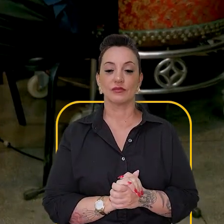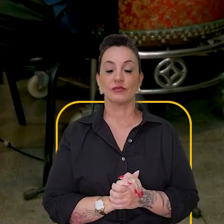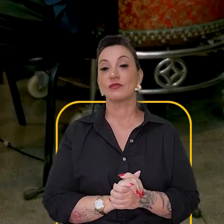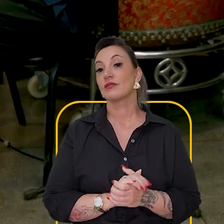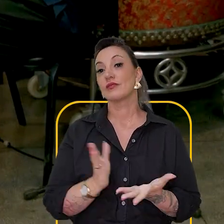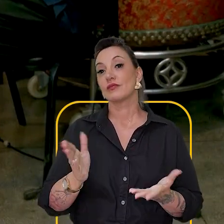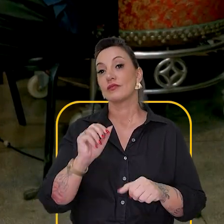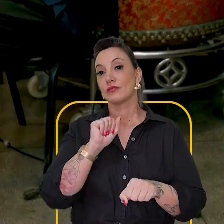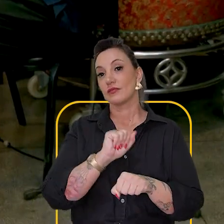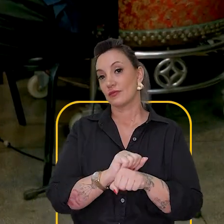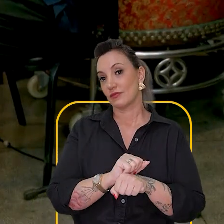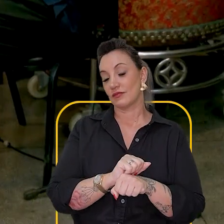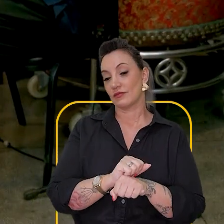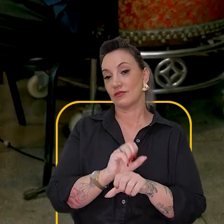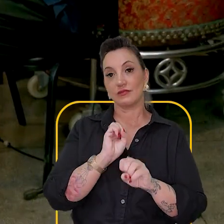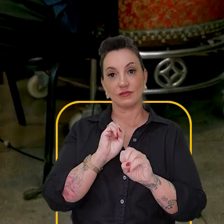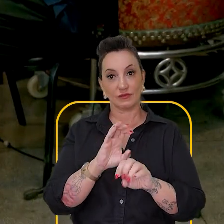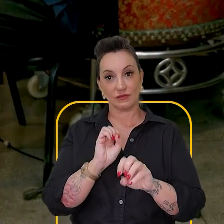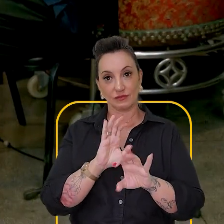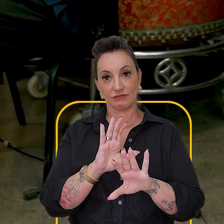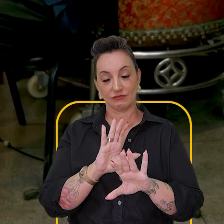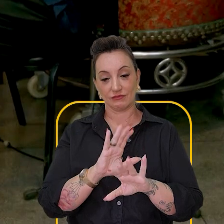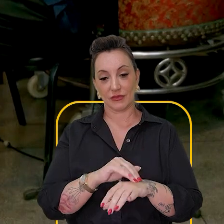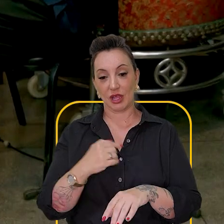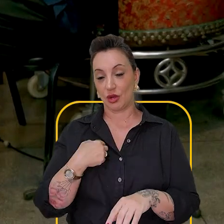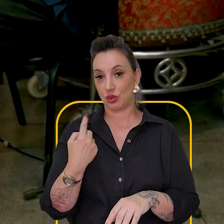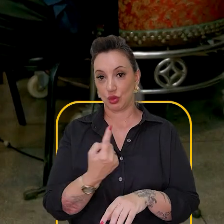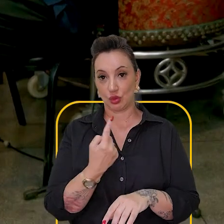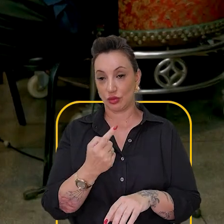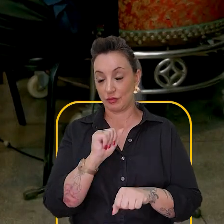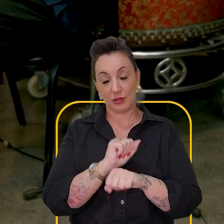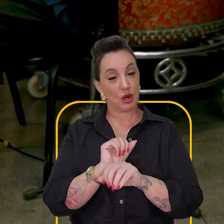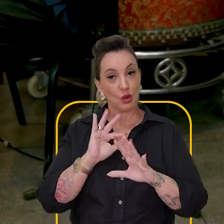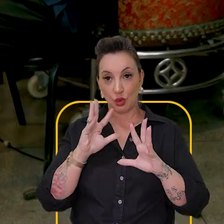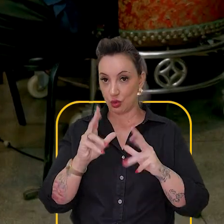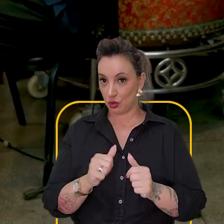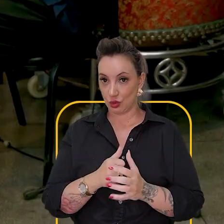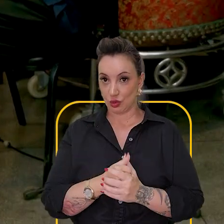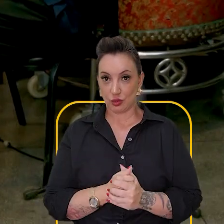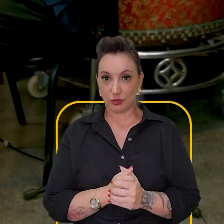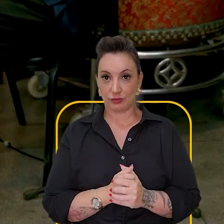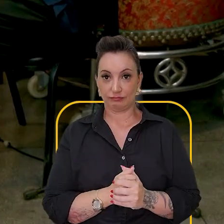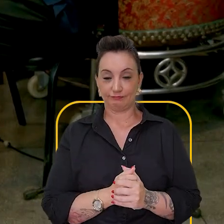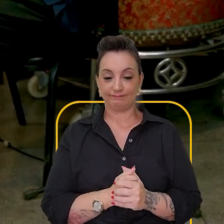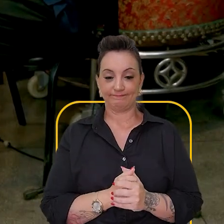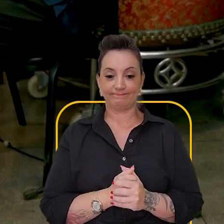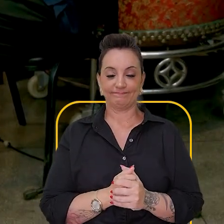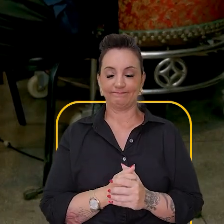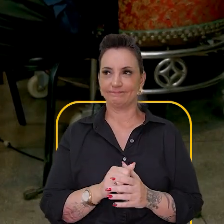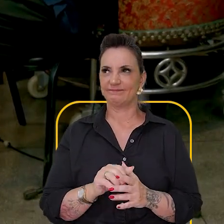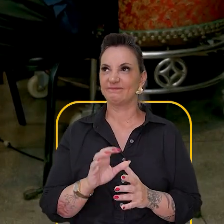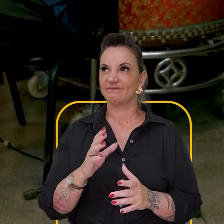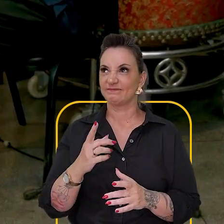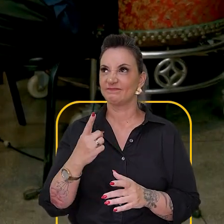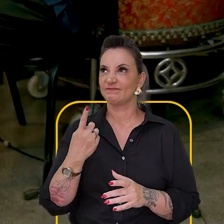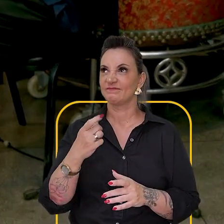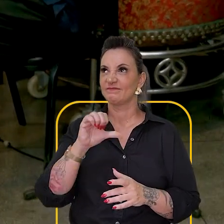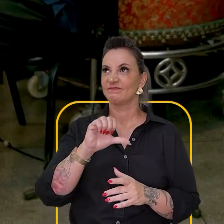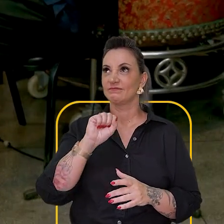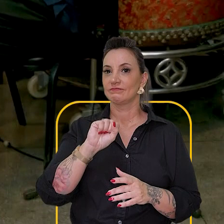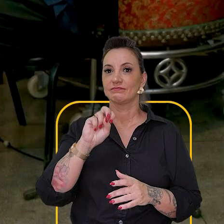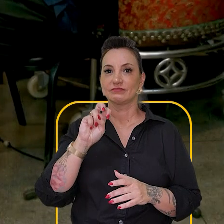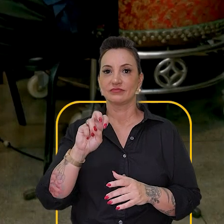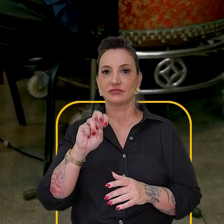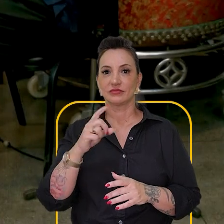ele tinha pego uma aqui uma ali e tal tá E aí eh como ele parou de dar aula eu fiquei sozinho né ele parou tudo né